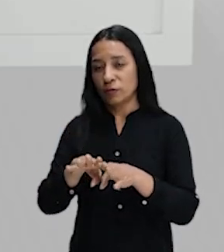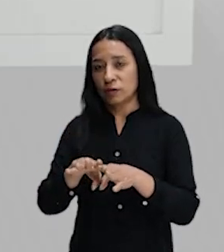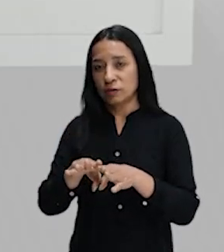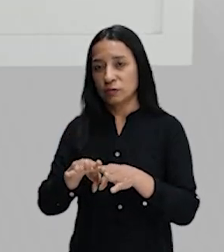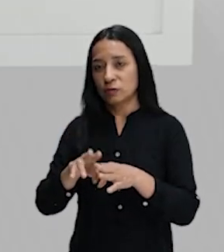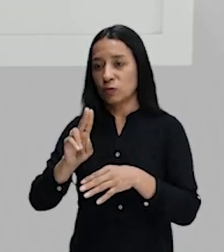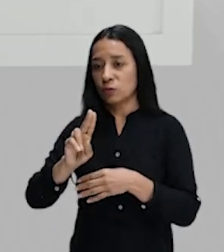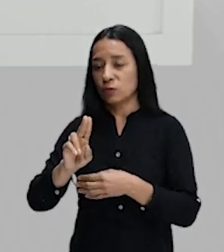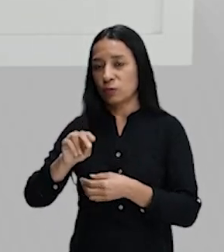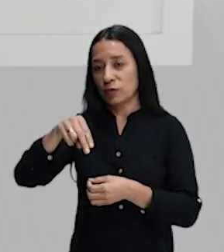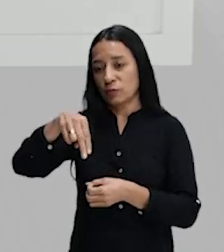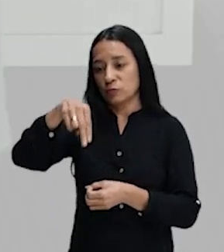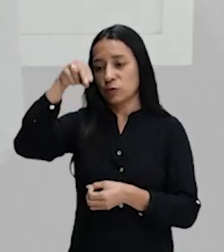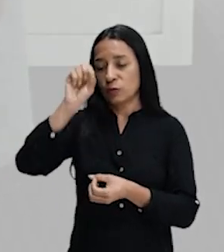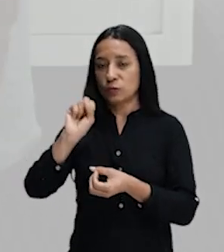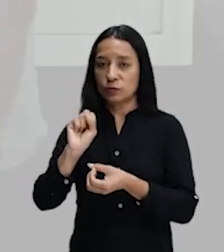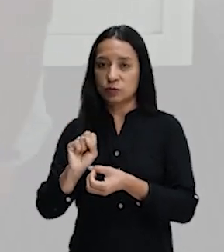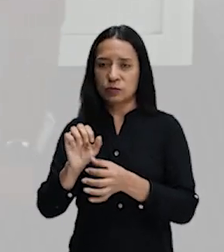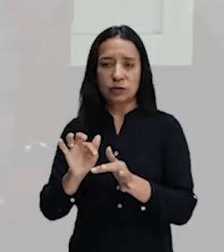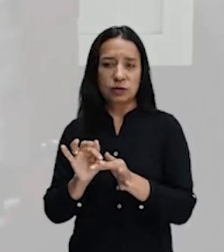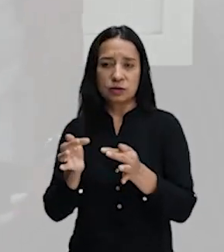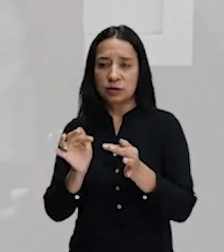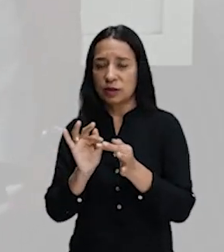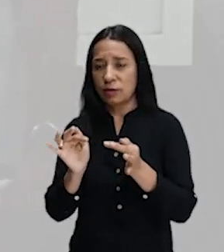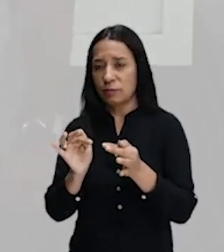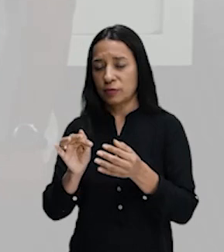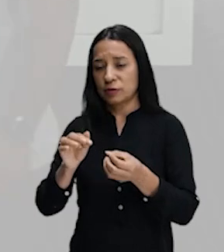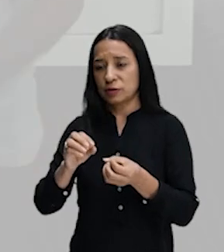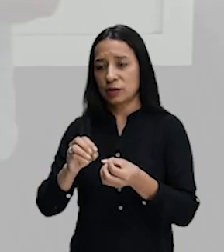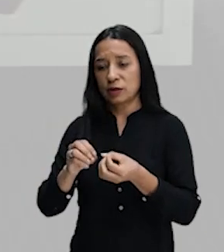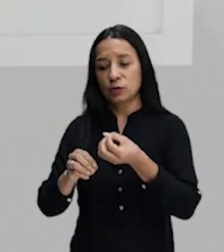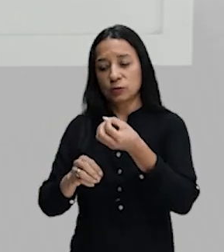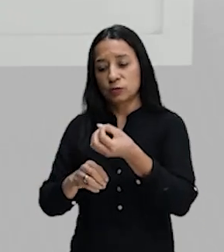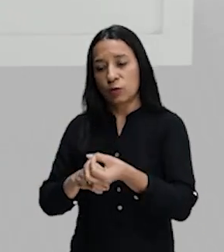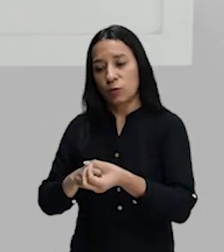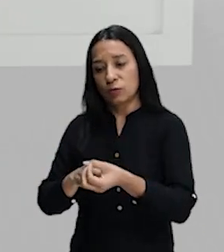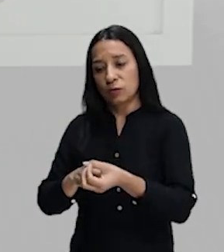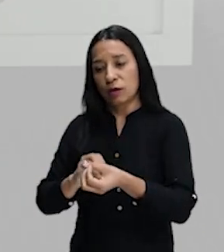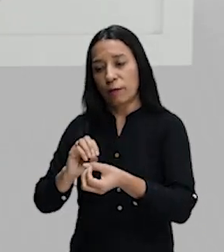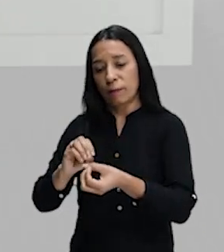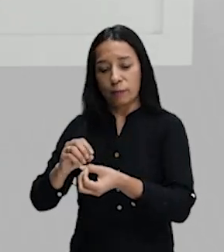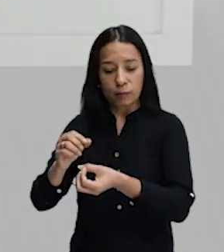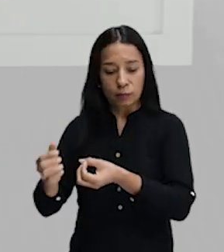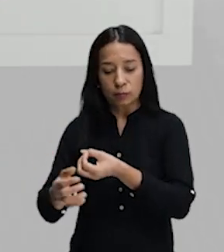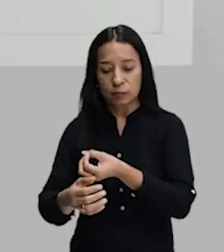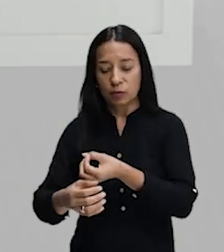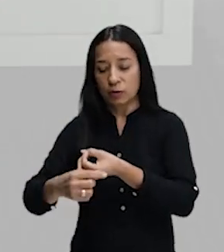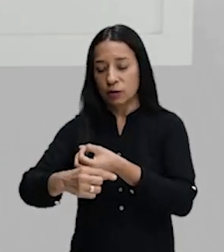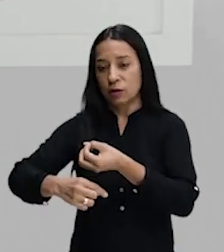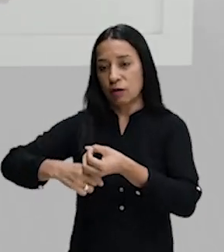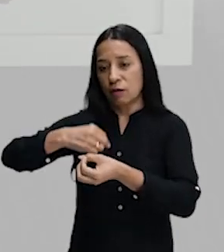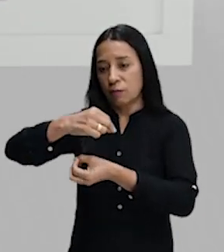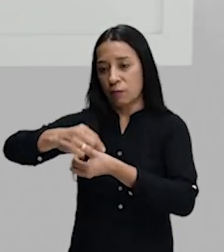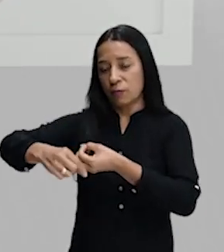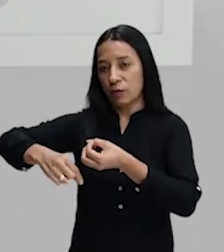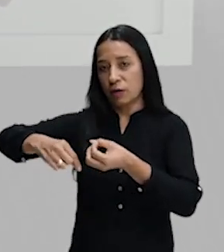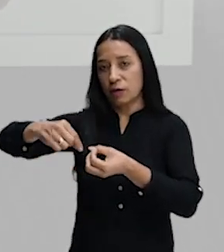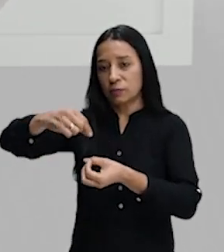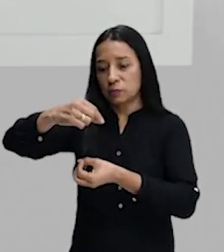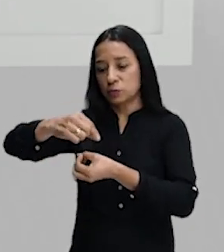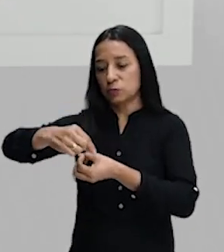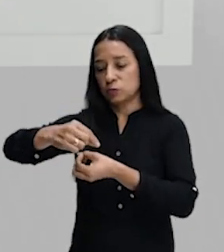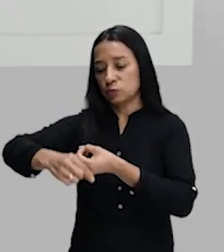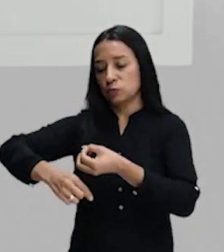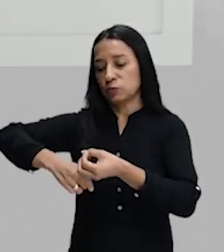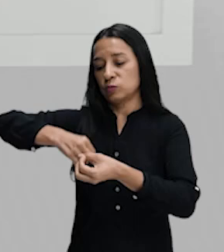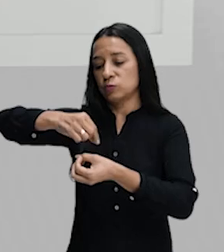simples. Okay? No momento que você solta o ímã, certo? Você pode amarrar por um barbante, né, esse dipolo magnético,